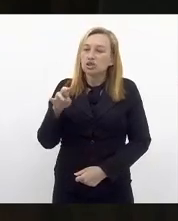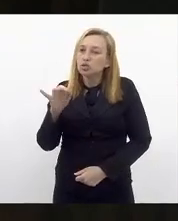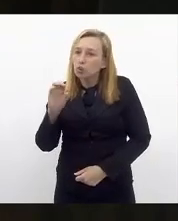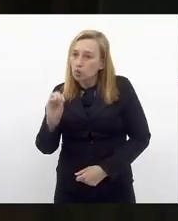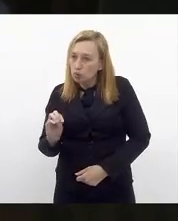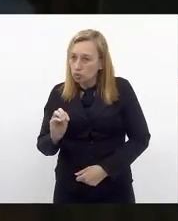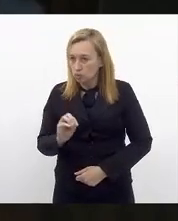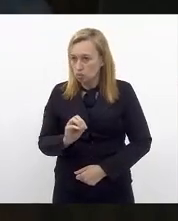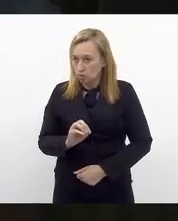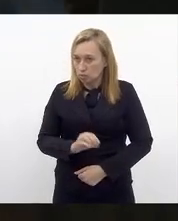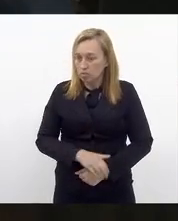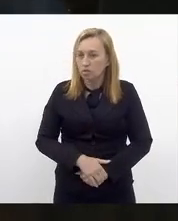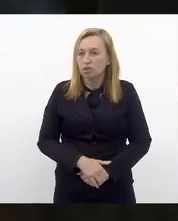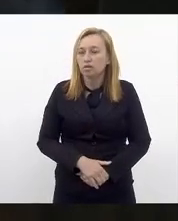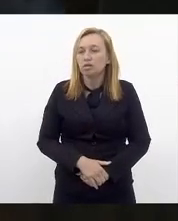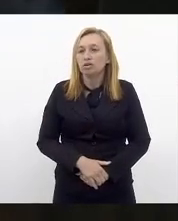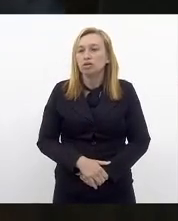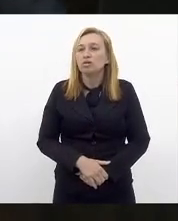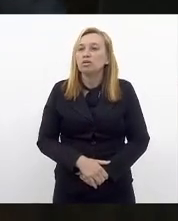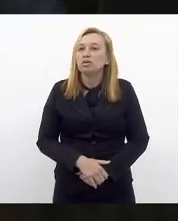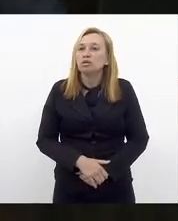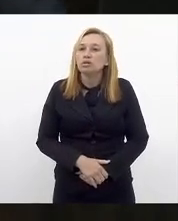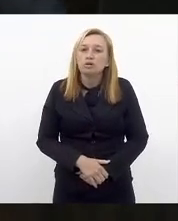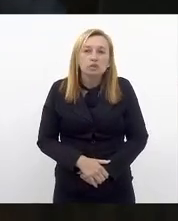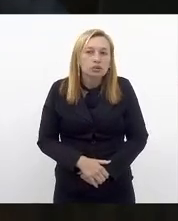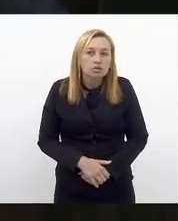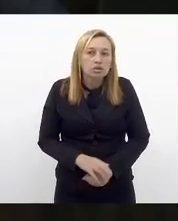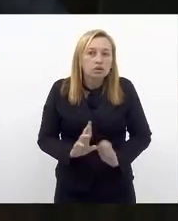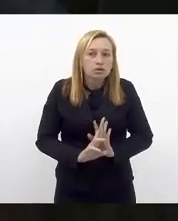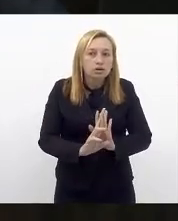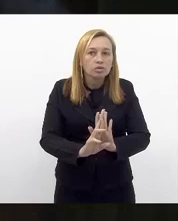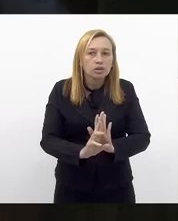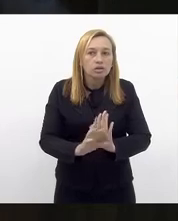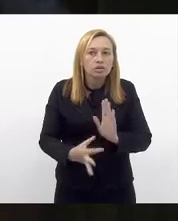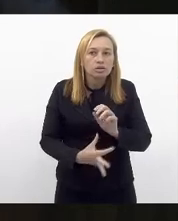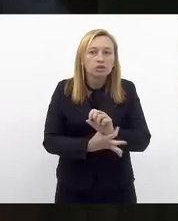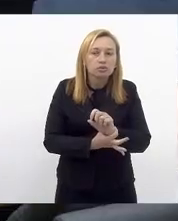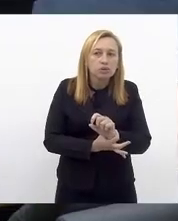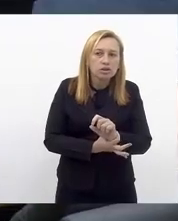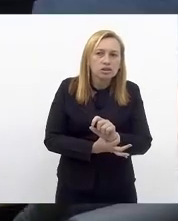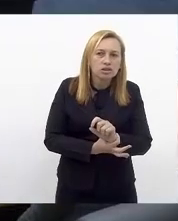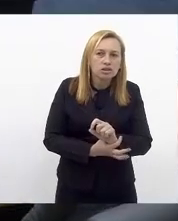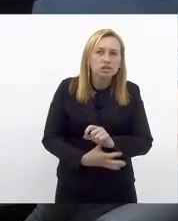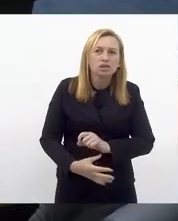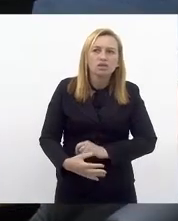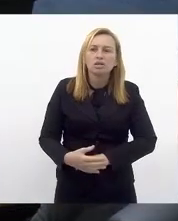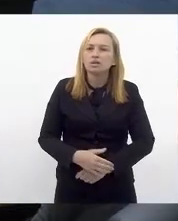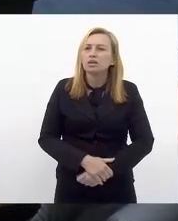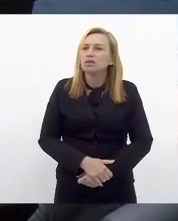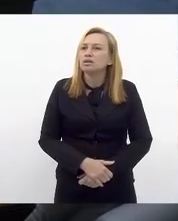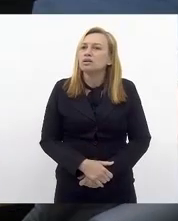César Dória que o representante da segurança sumida